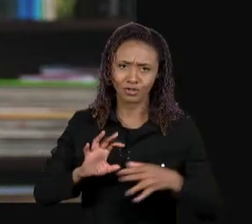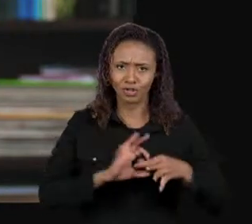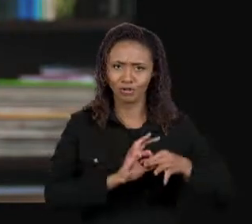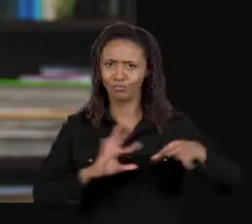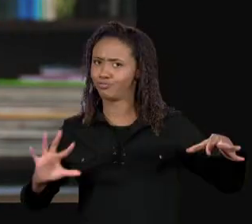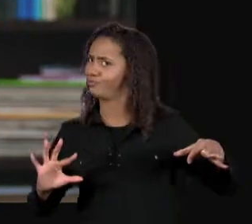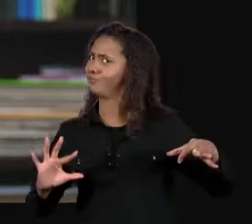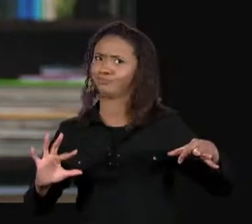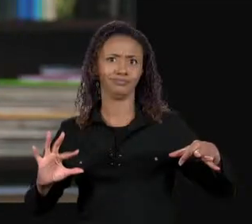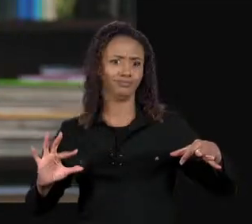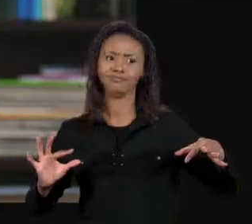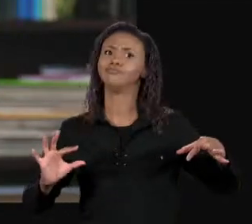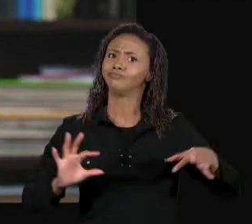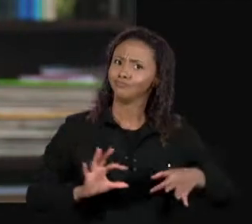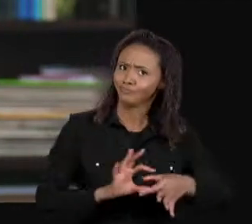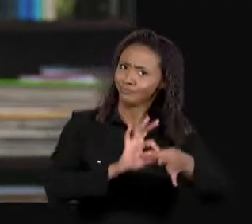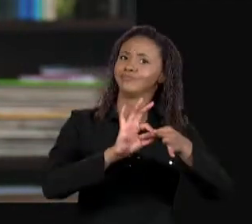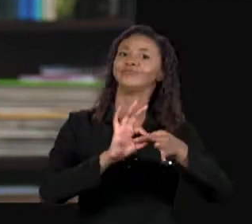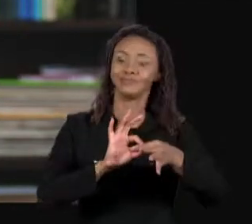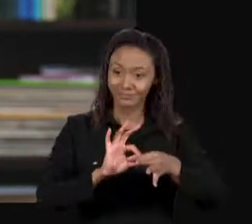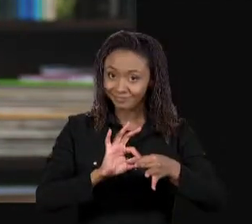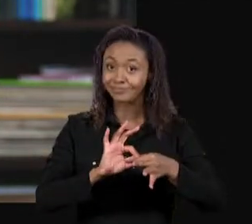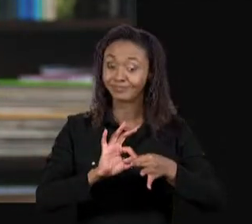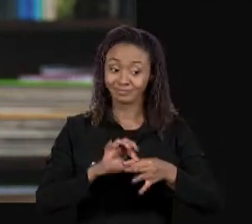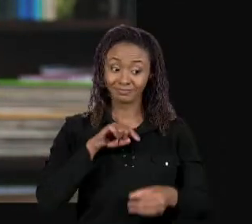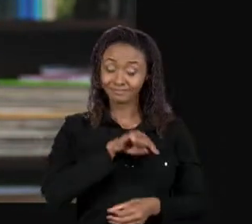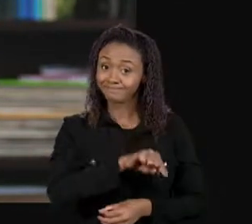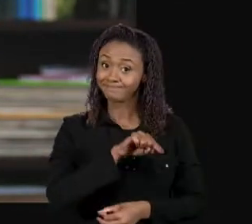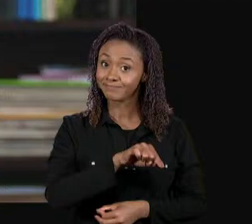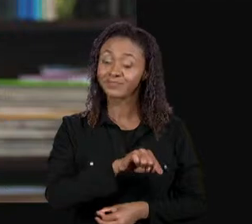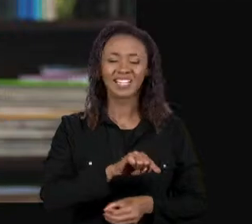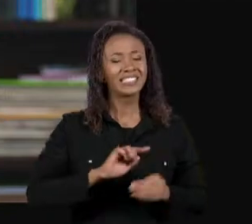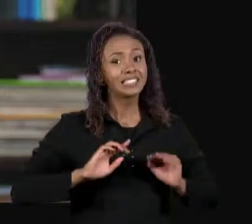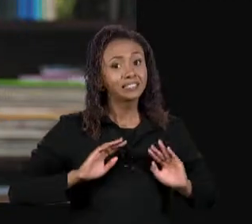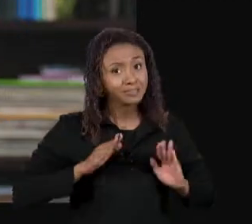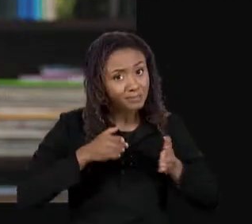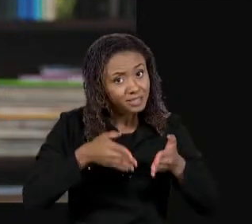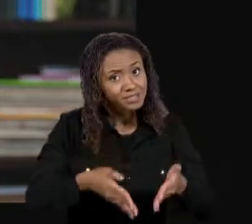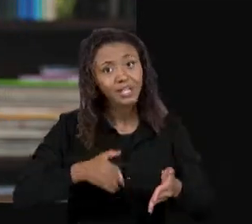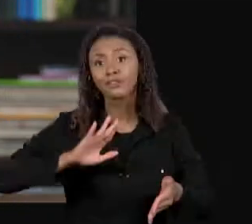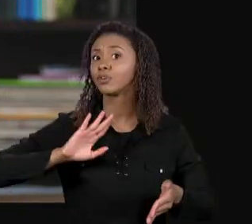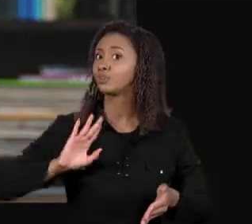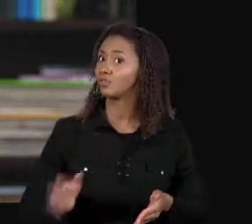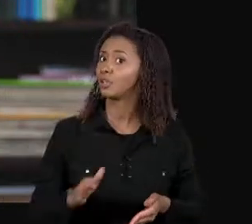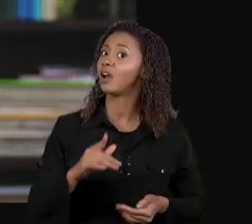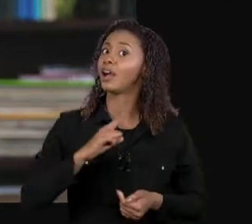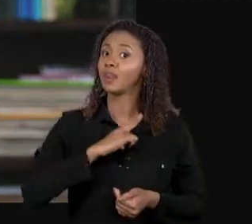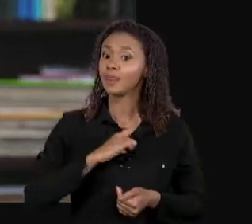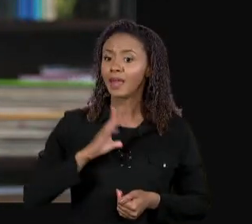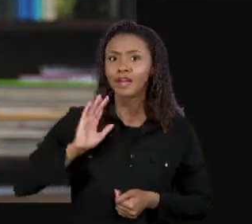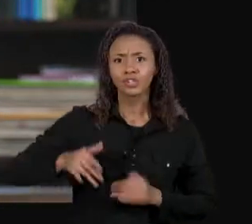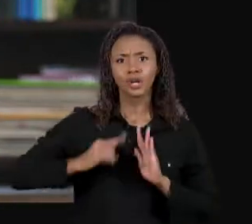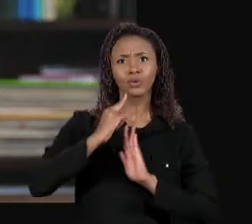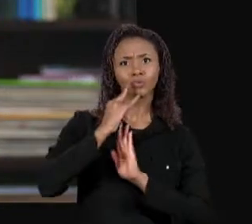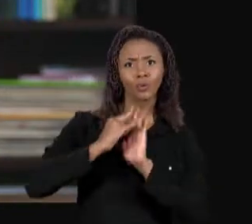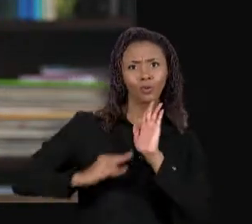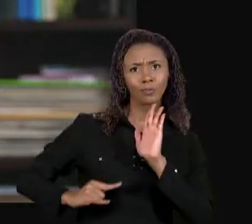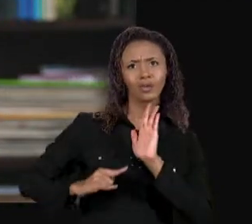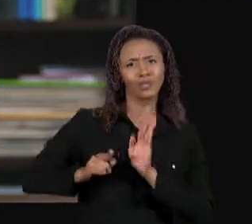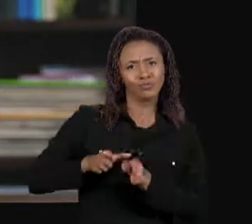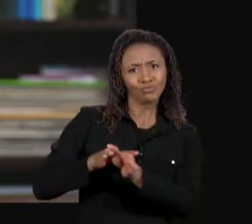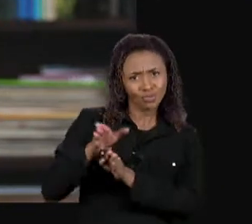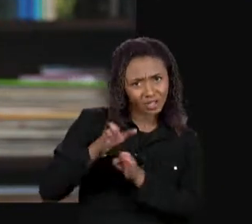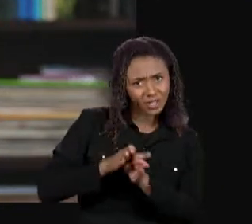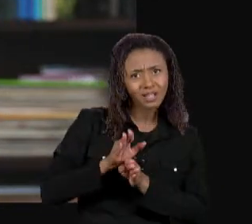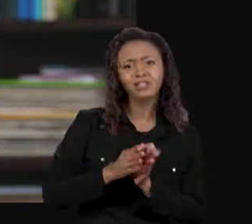como a gente imagina. Isso é um ponto, inclusive, específico, ele é garantido de novo nas diretrizes, ele